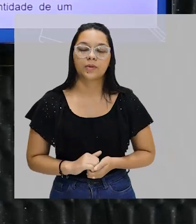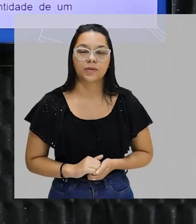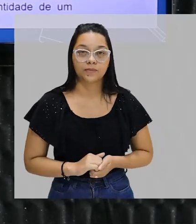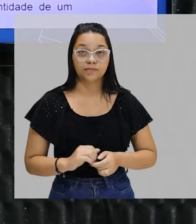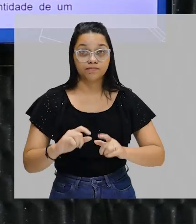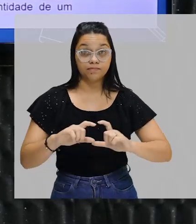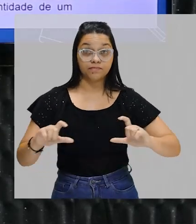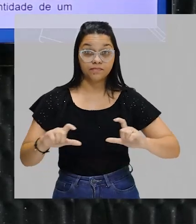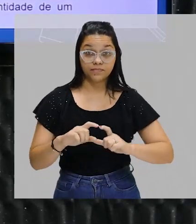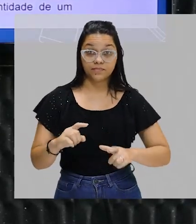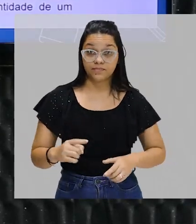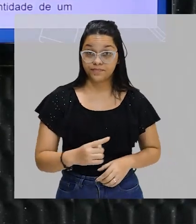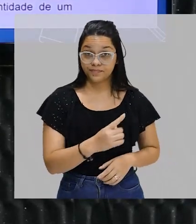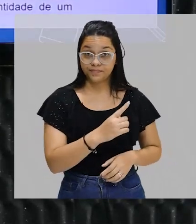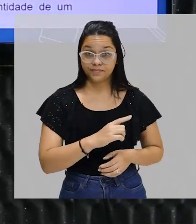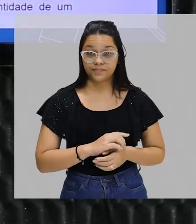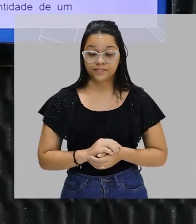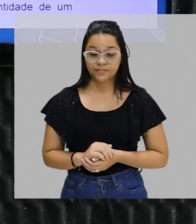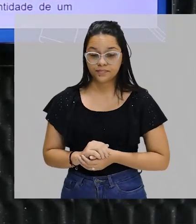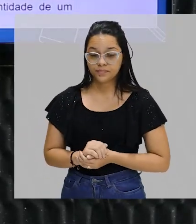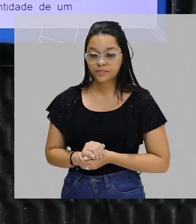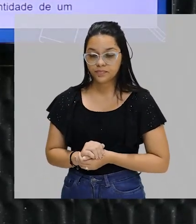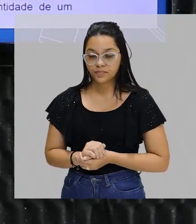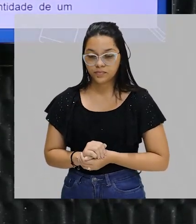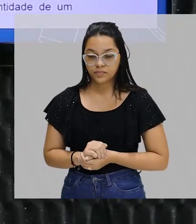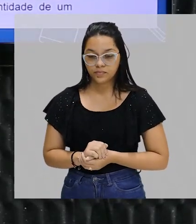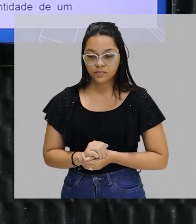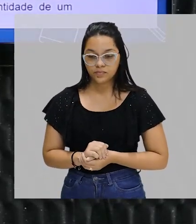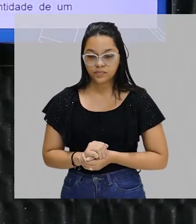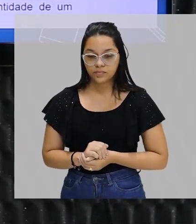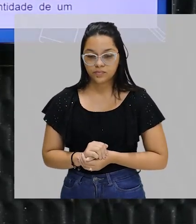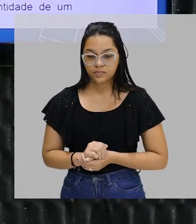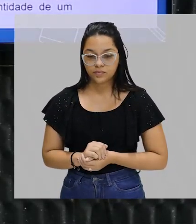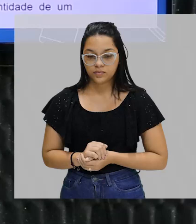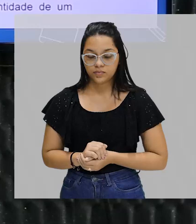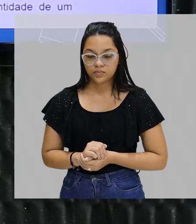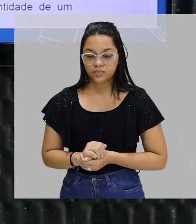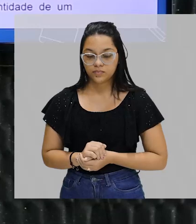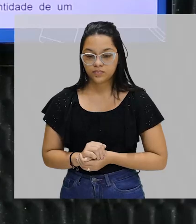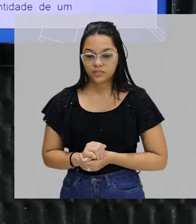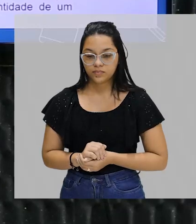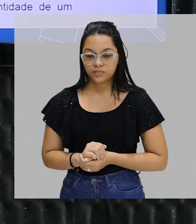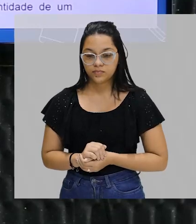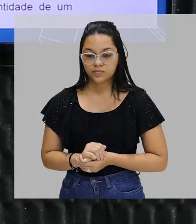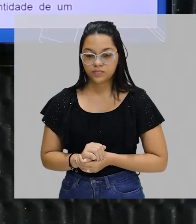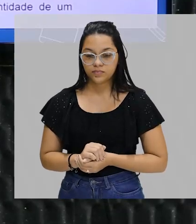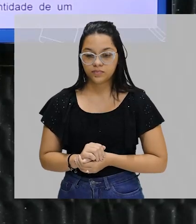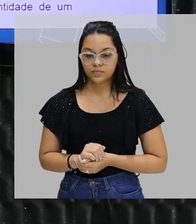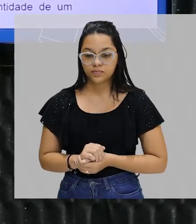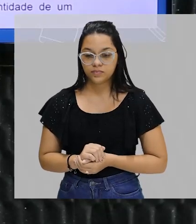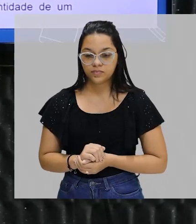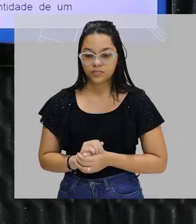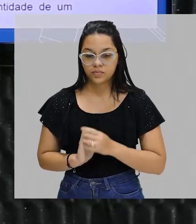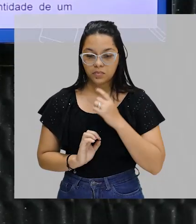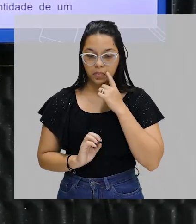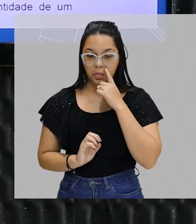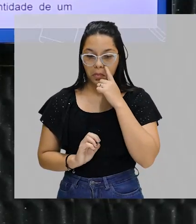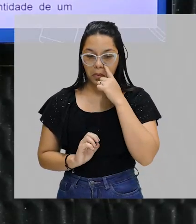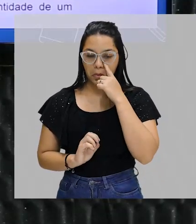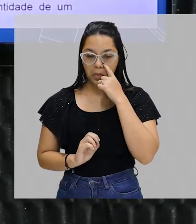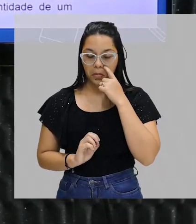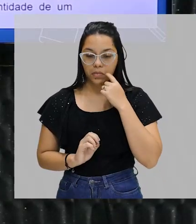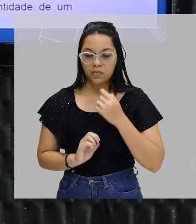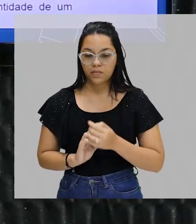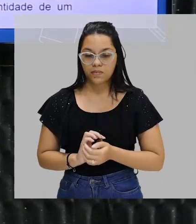titulação serve para determinar, de maneira precisa, a quantidade de uma substância, confirmar se a